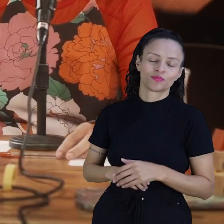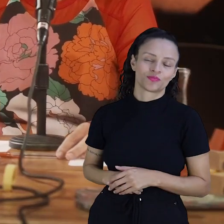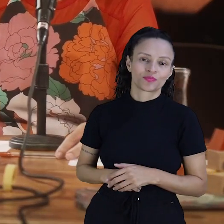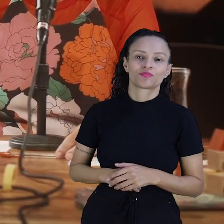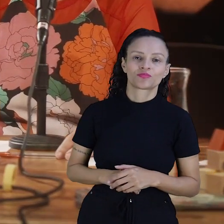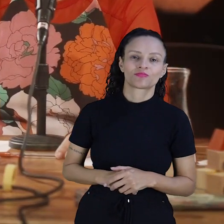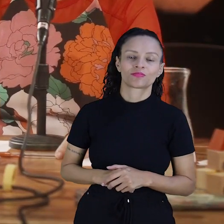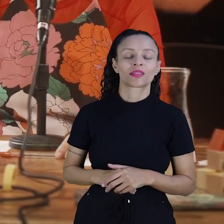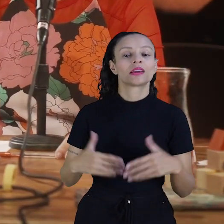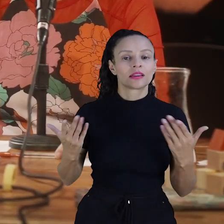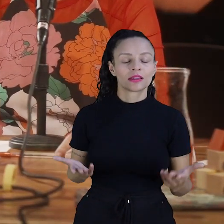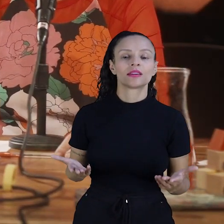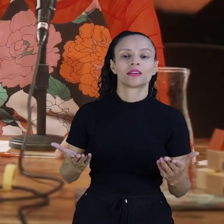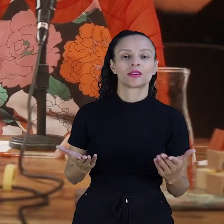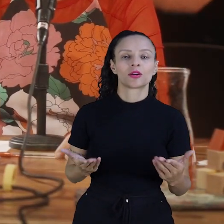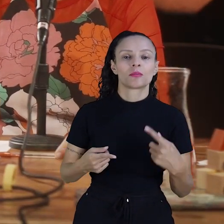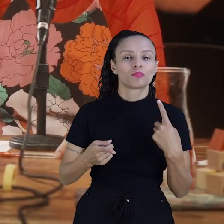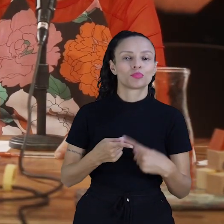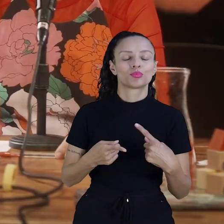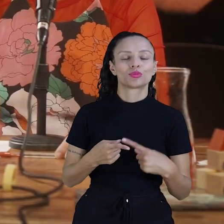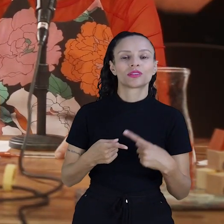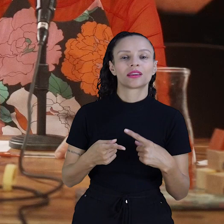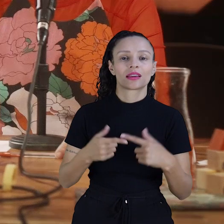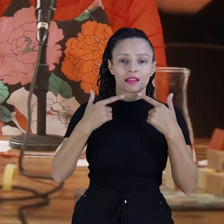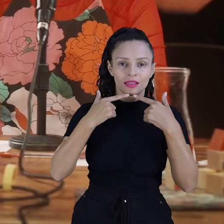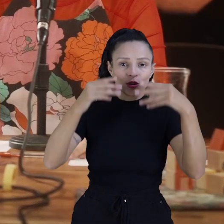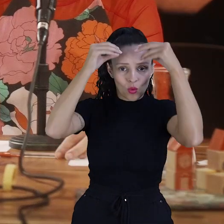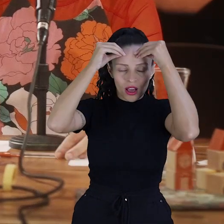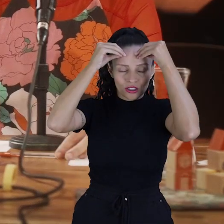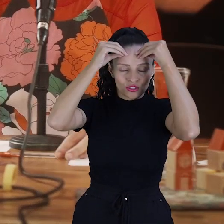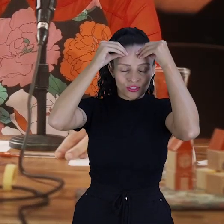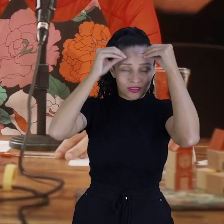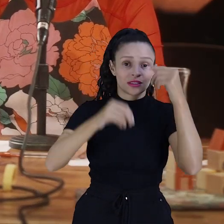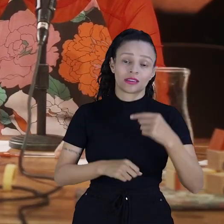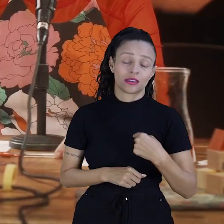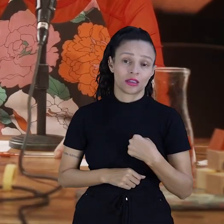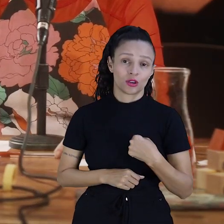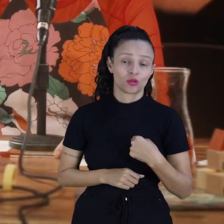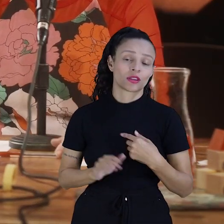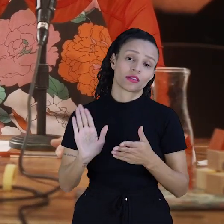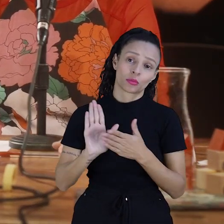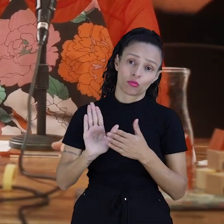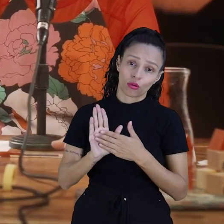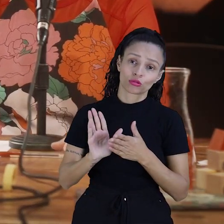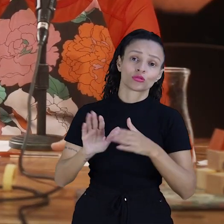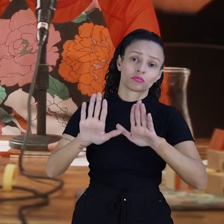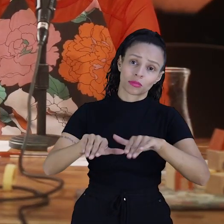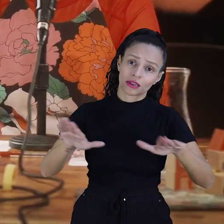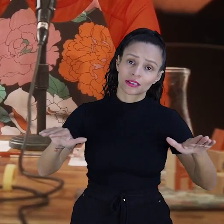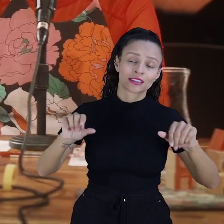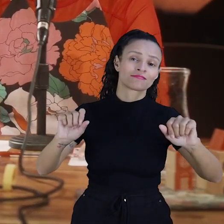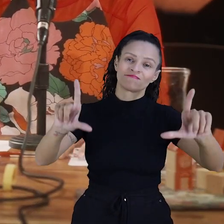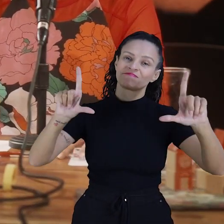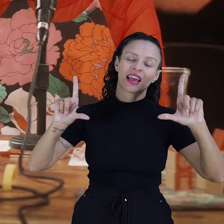deu, né? E porque na linguagem que eu estava propondo para as crianças,